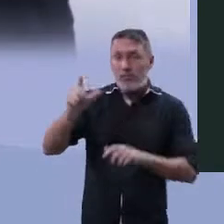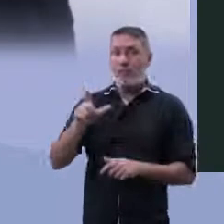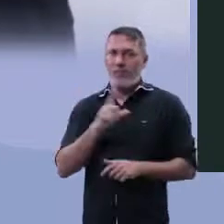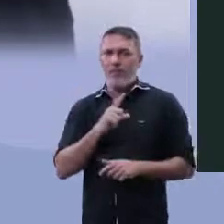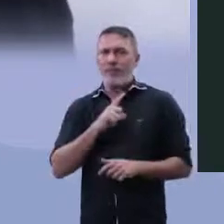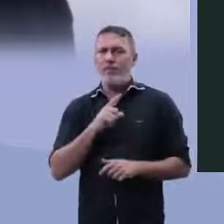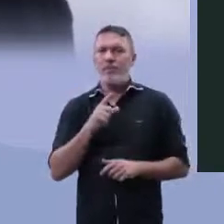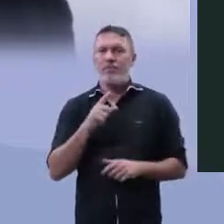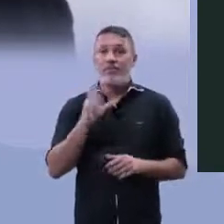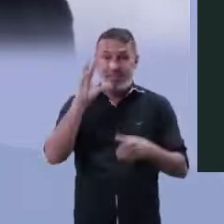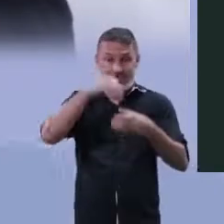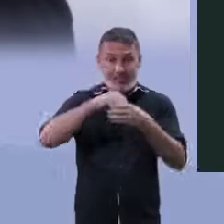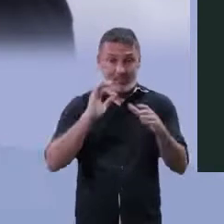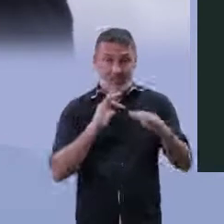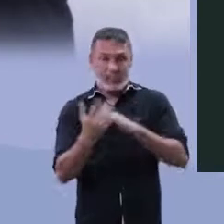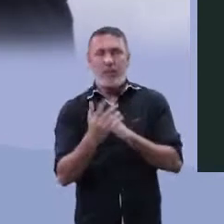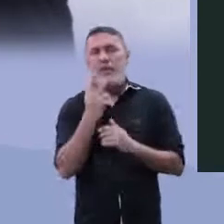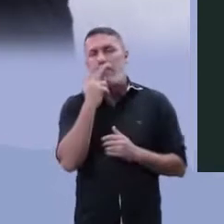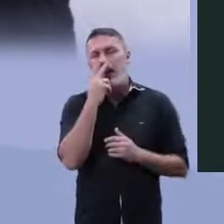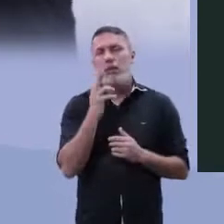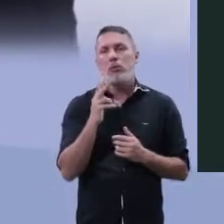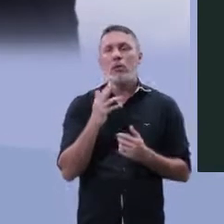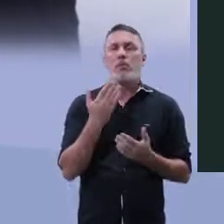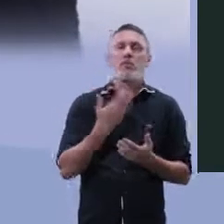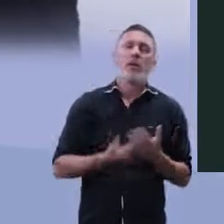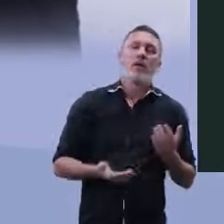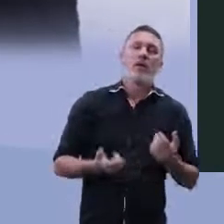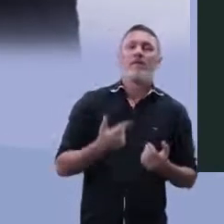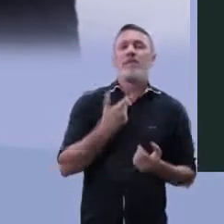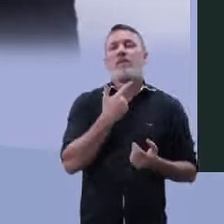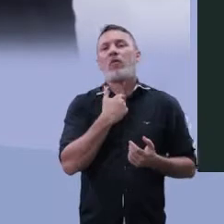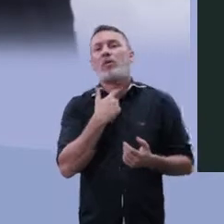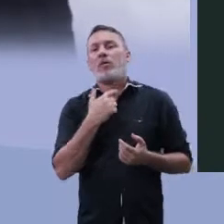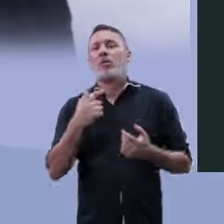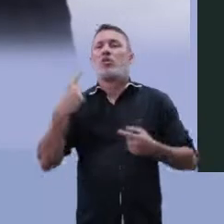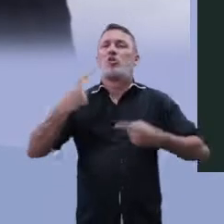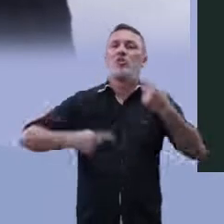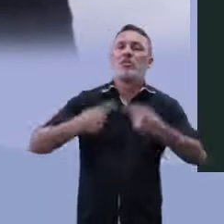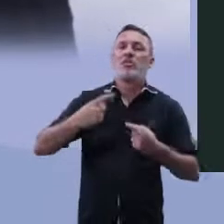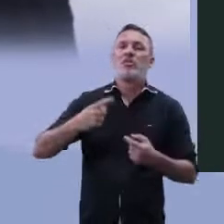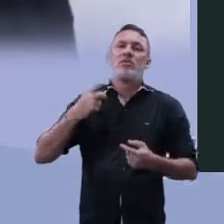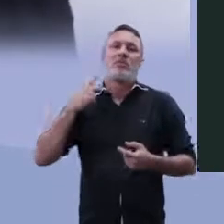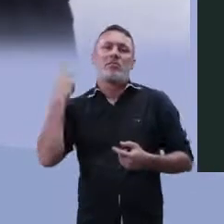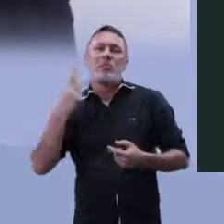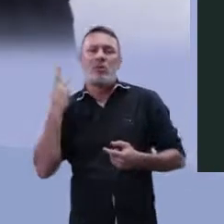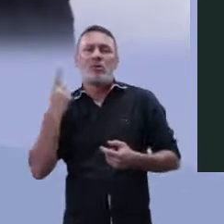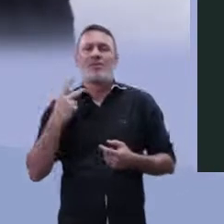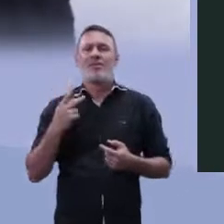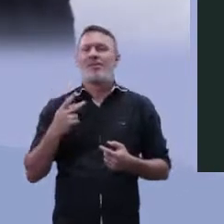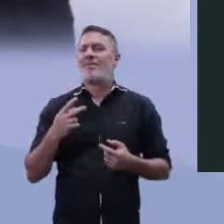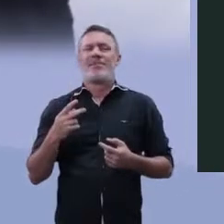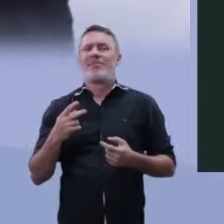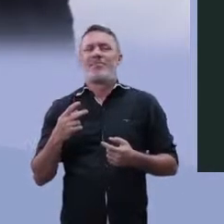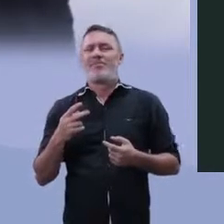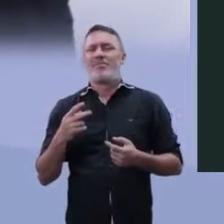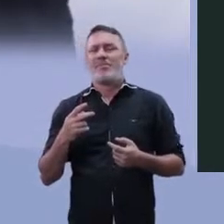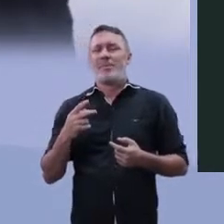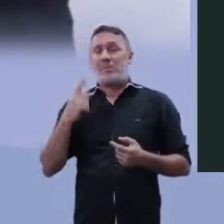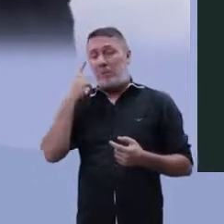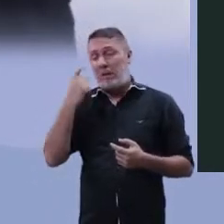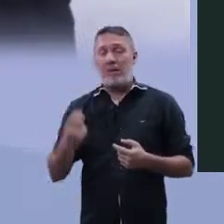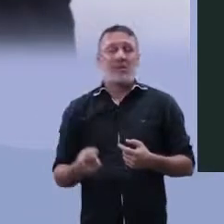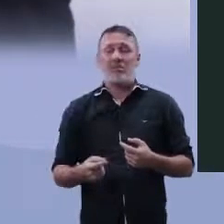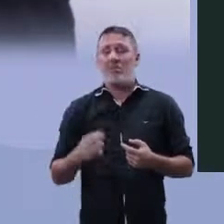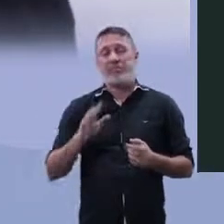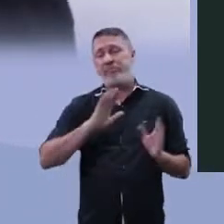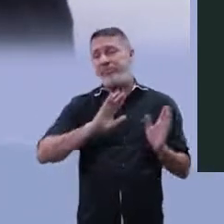pessoas elas têm tirado, têm perdido, né, a vontade de participar dos debates políticos exatamente para depositar